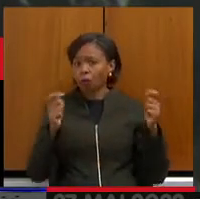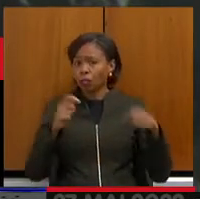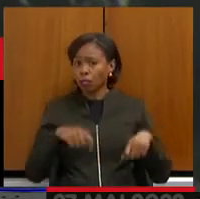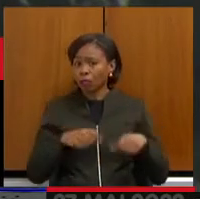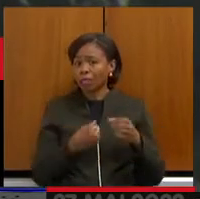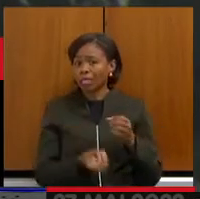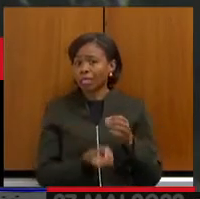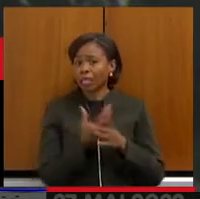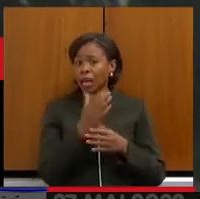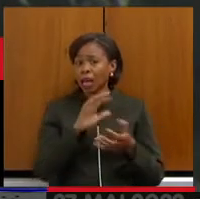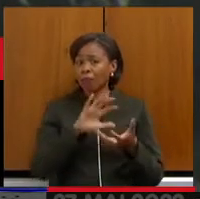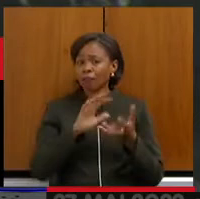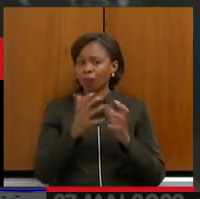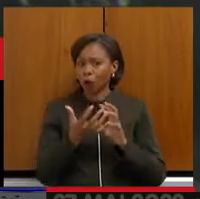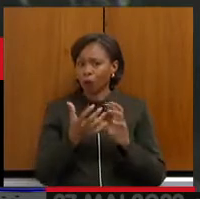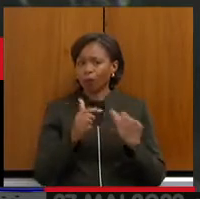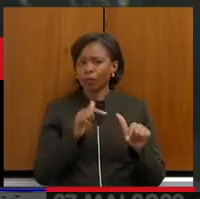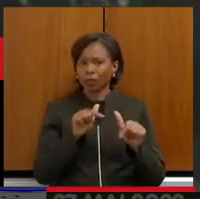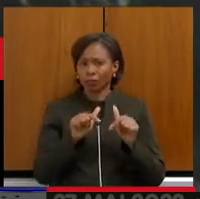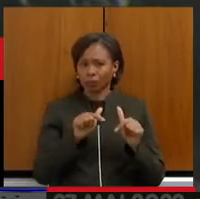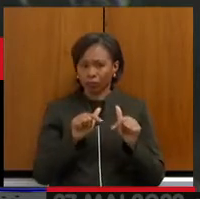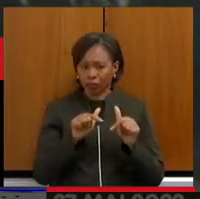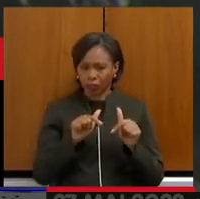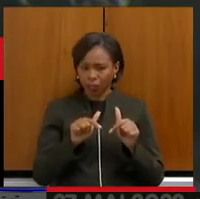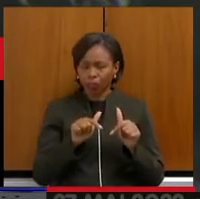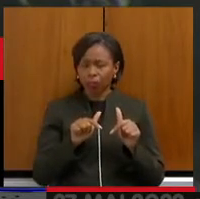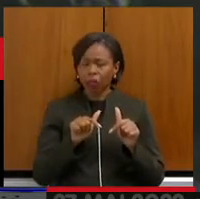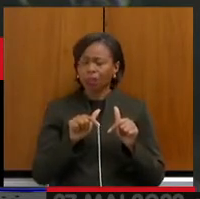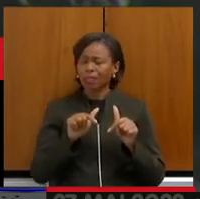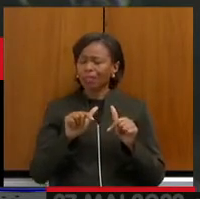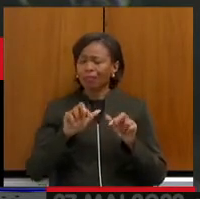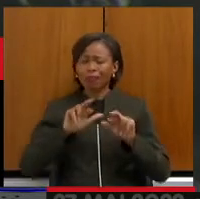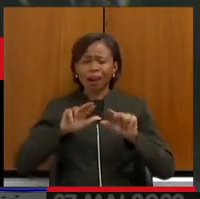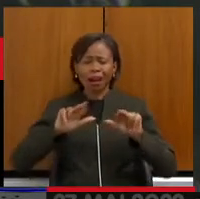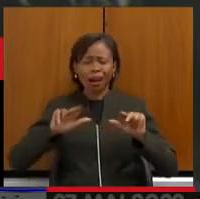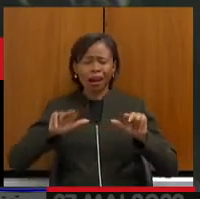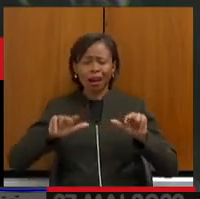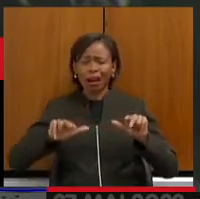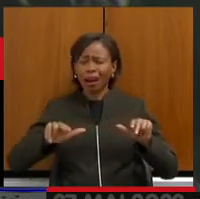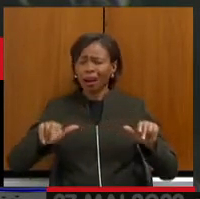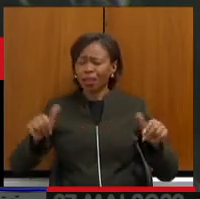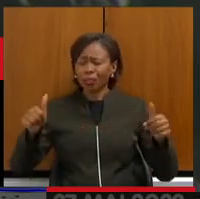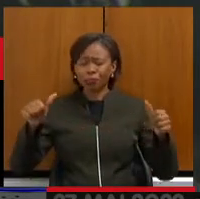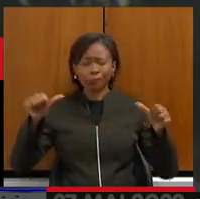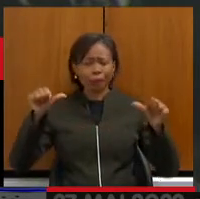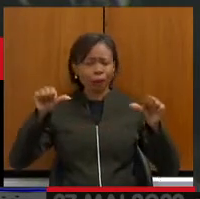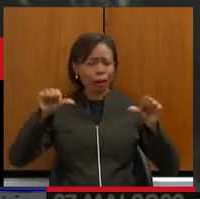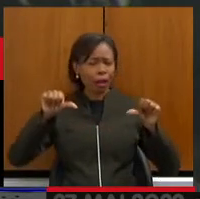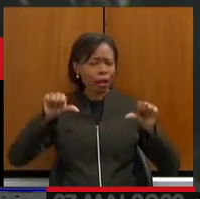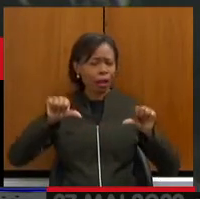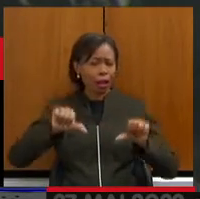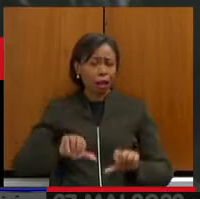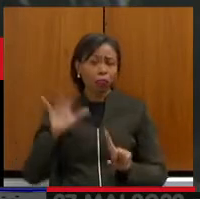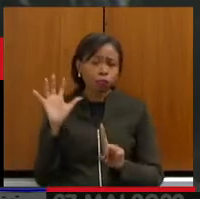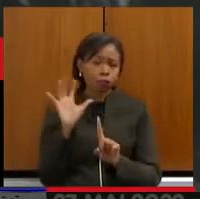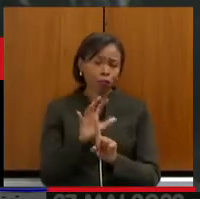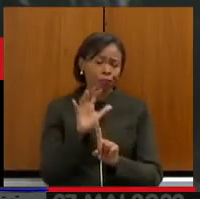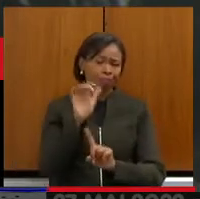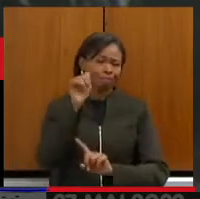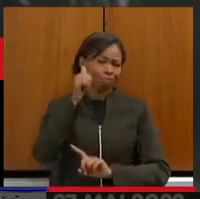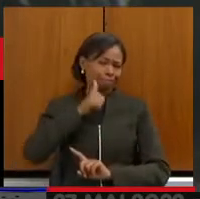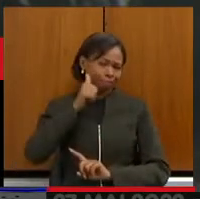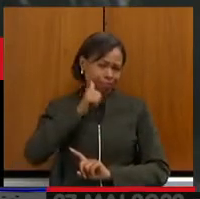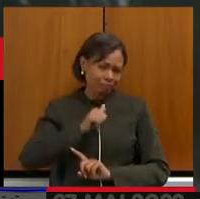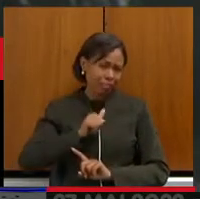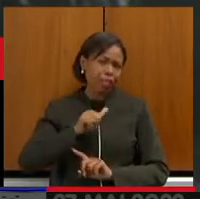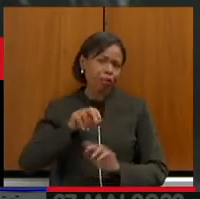reforma trabalhista que trouxe diversos retrocessos e as mulheres sofreram mais os efeitos da legislação